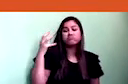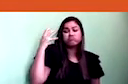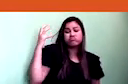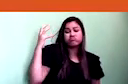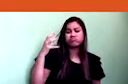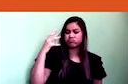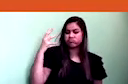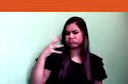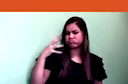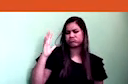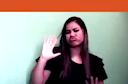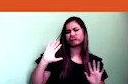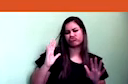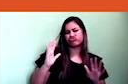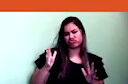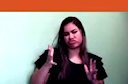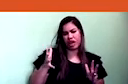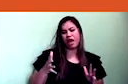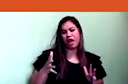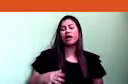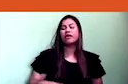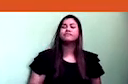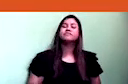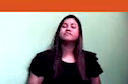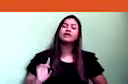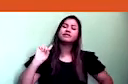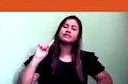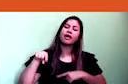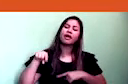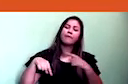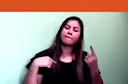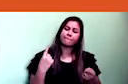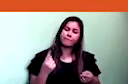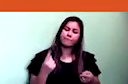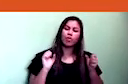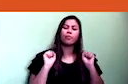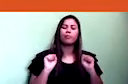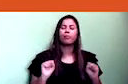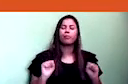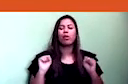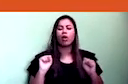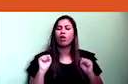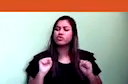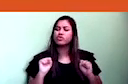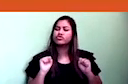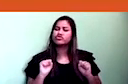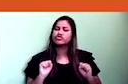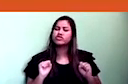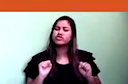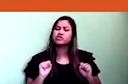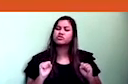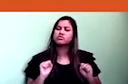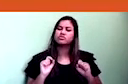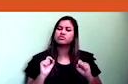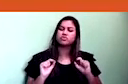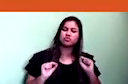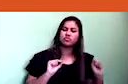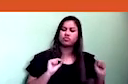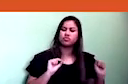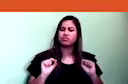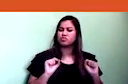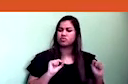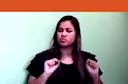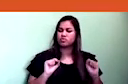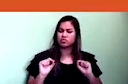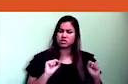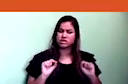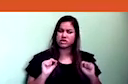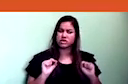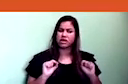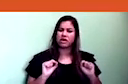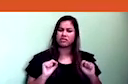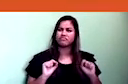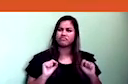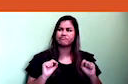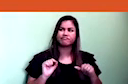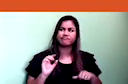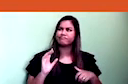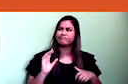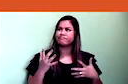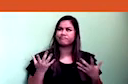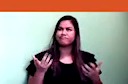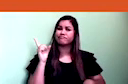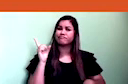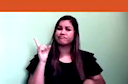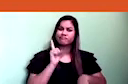né? E isso faz com que, de alguma maneira, né, a gente haja de uma maneira muito, às vezes, impulsiva ou até